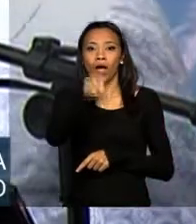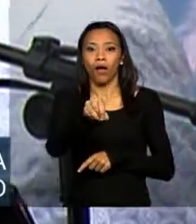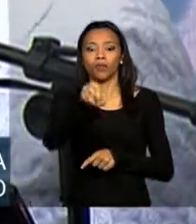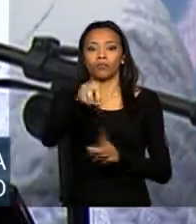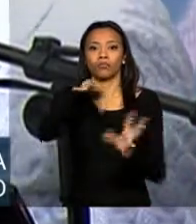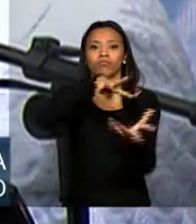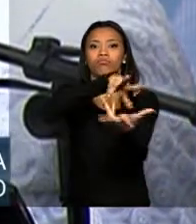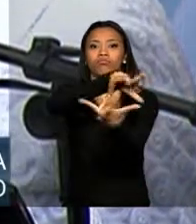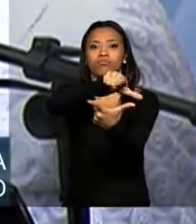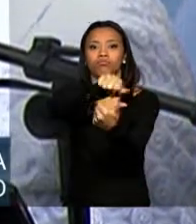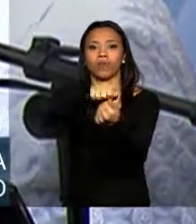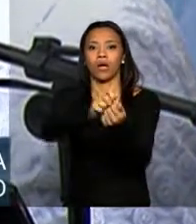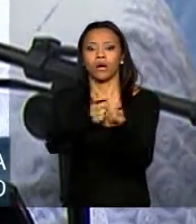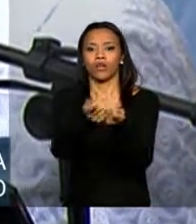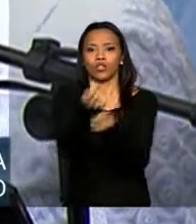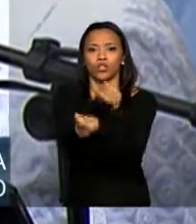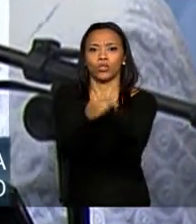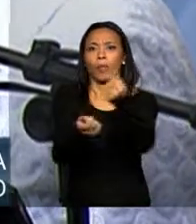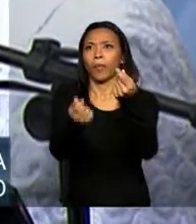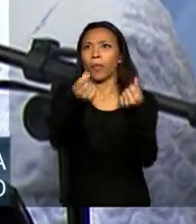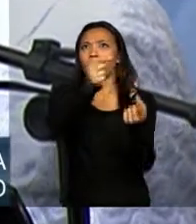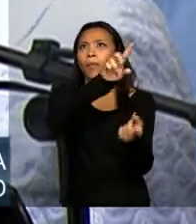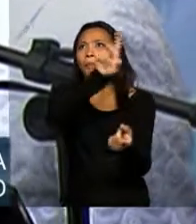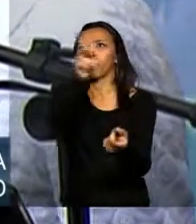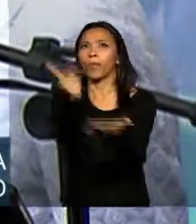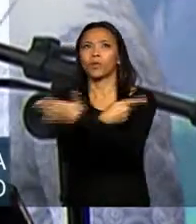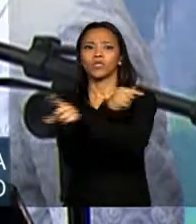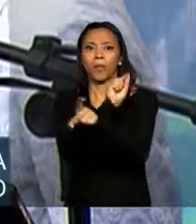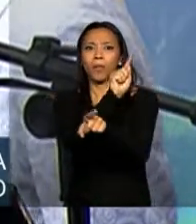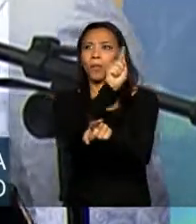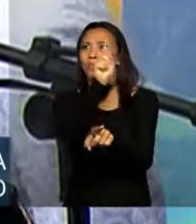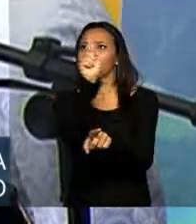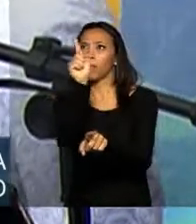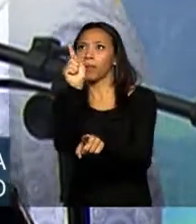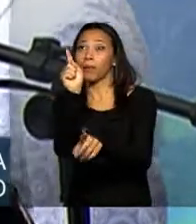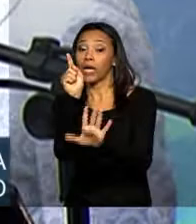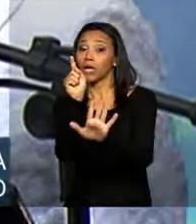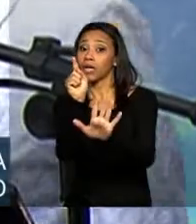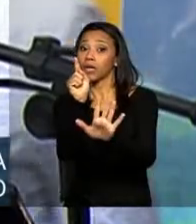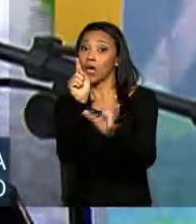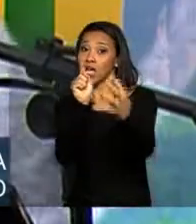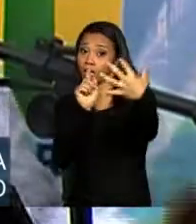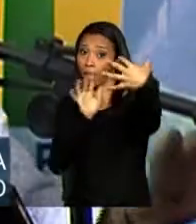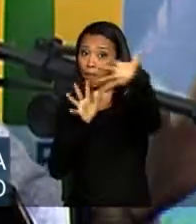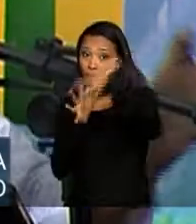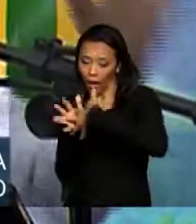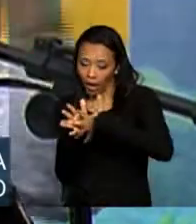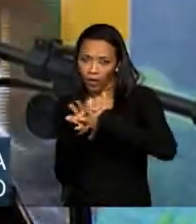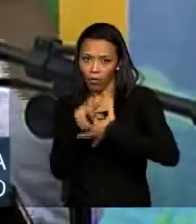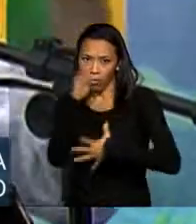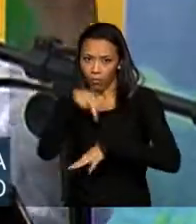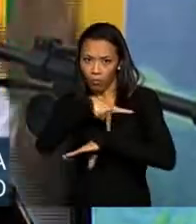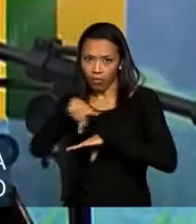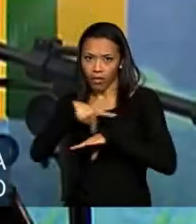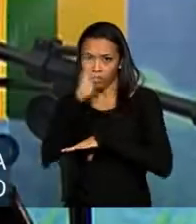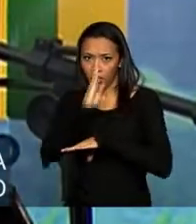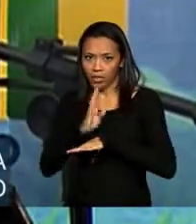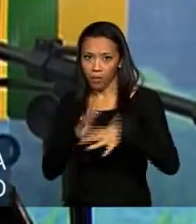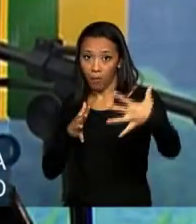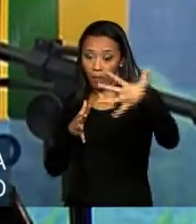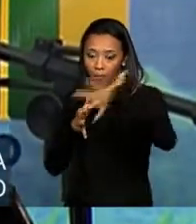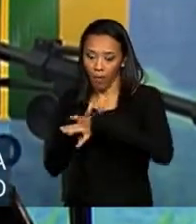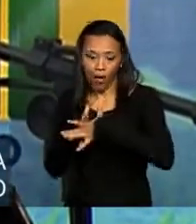ao atingir o Brasil e tem um bloqueio tem uma redução